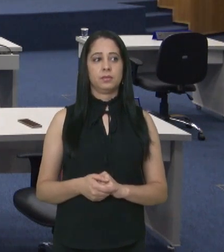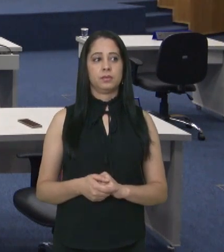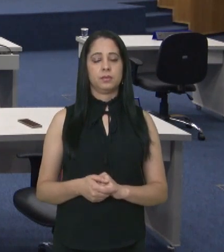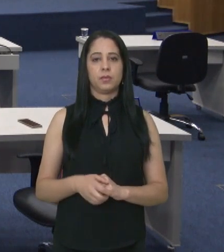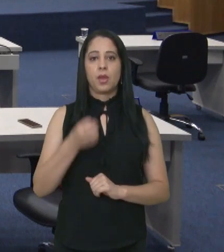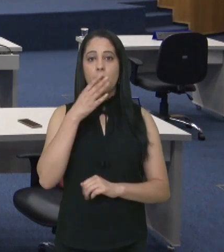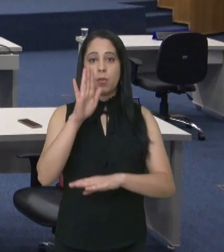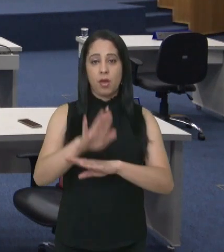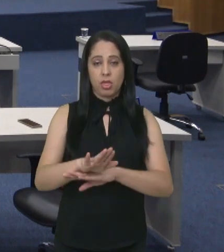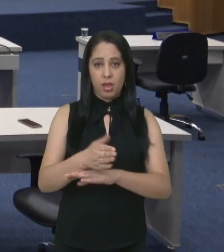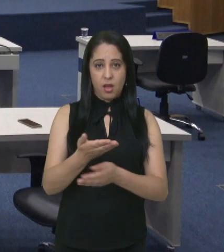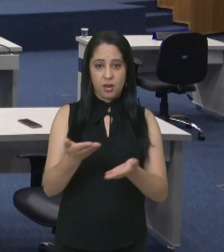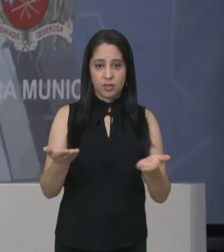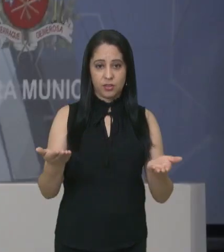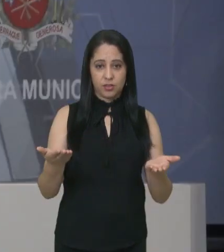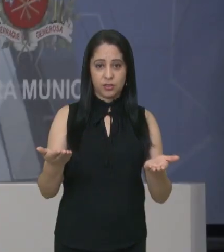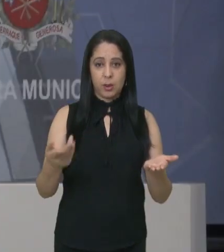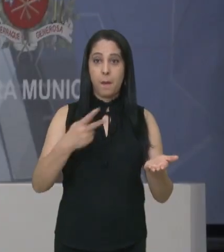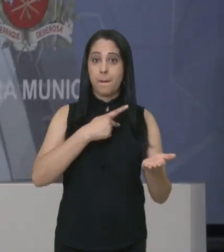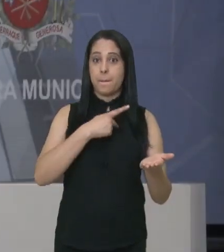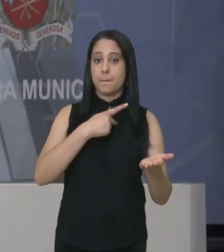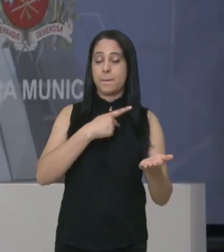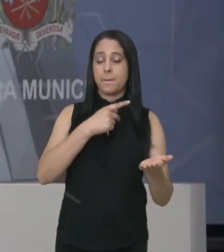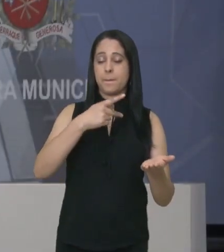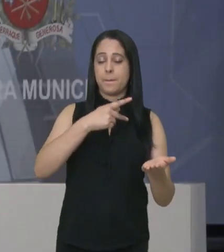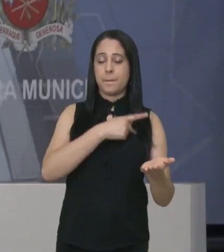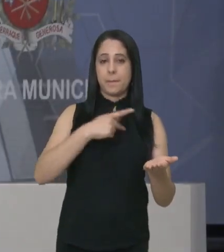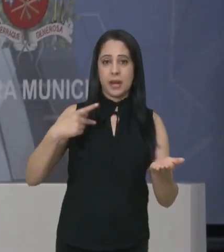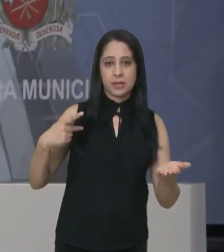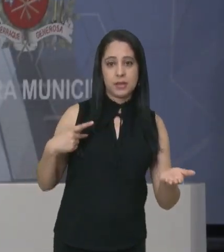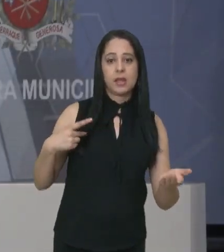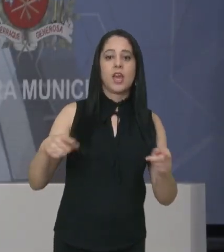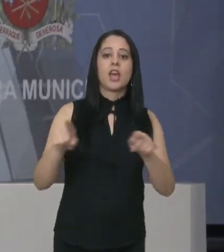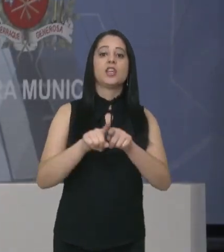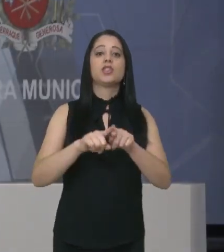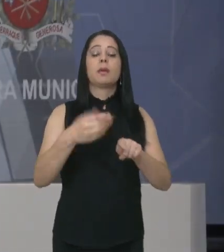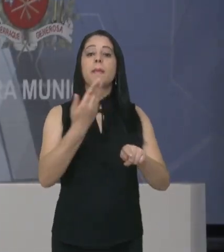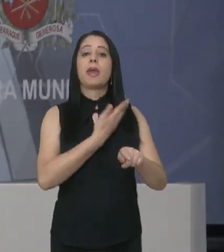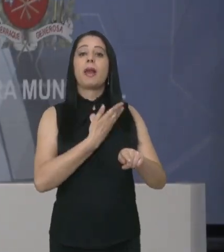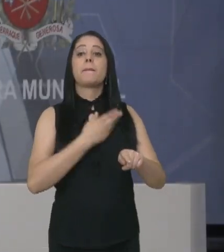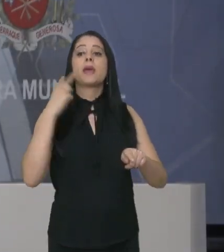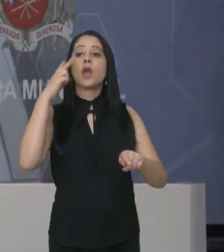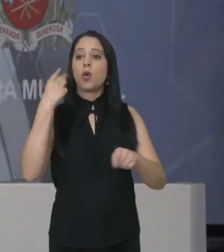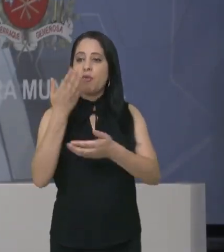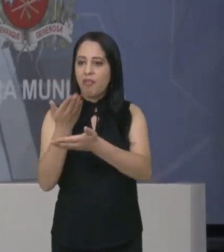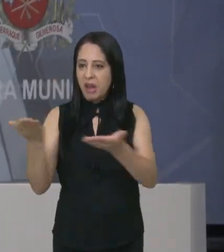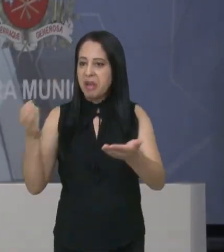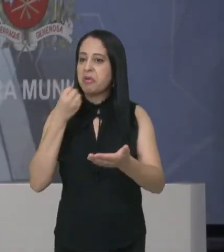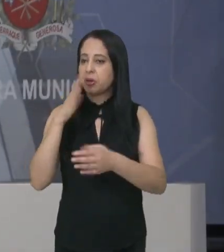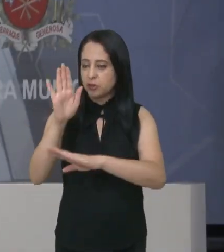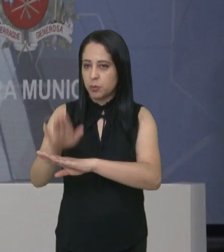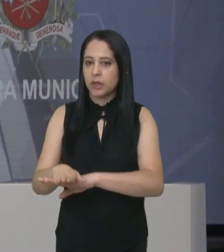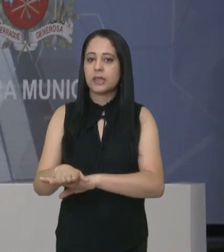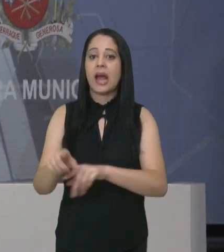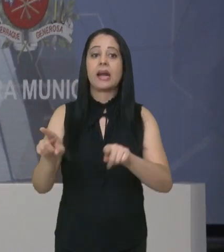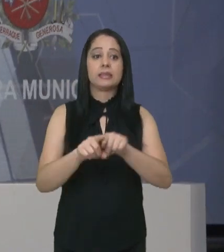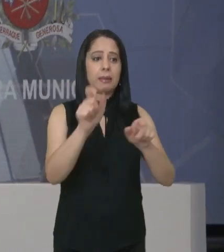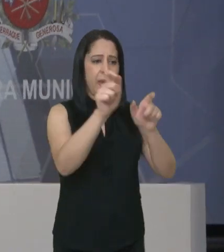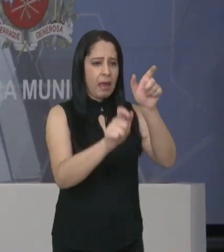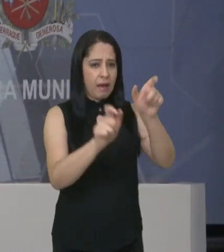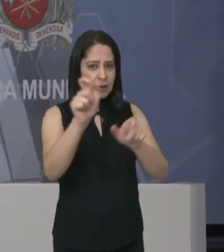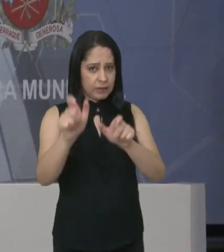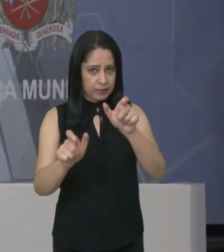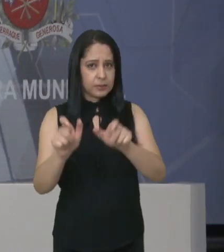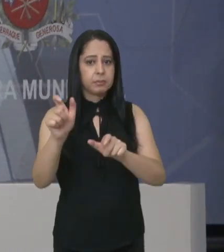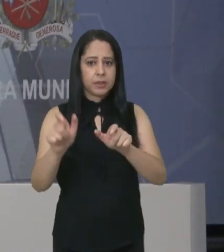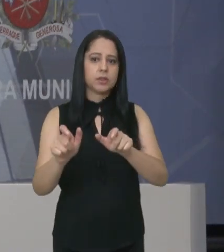Boa tarde. Boa tarde, presidente. Boa tarde aos meus amigos vereadores, a todos aqueles